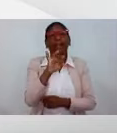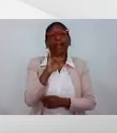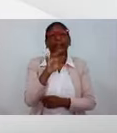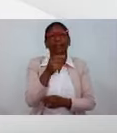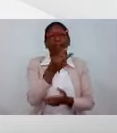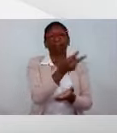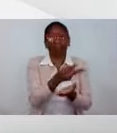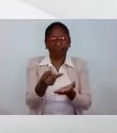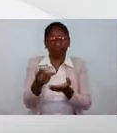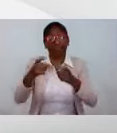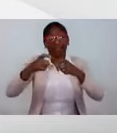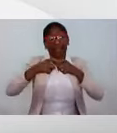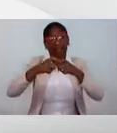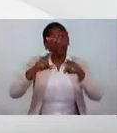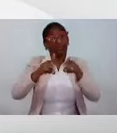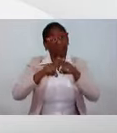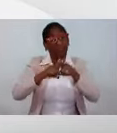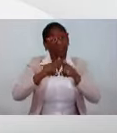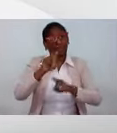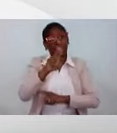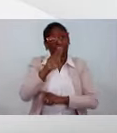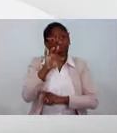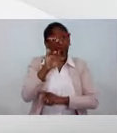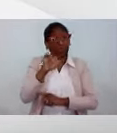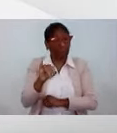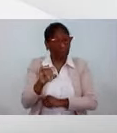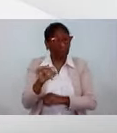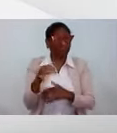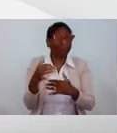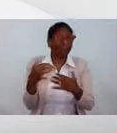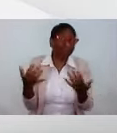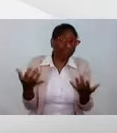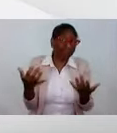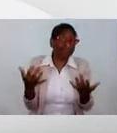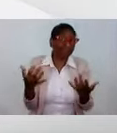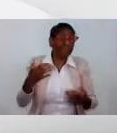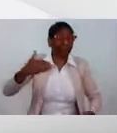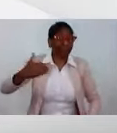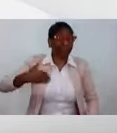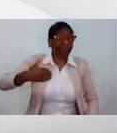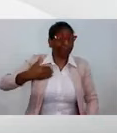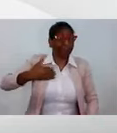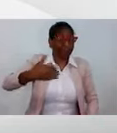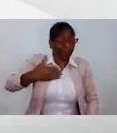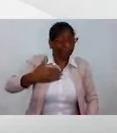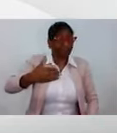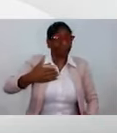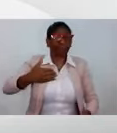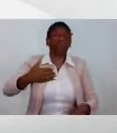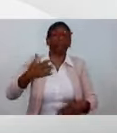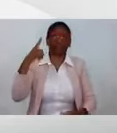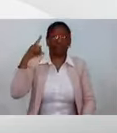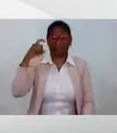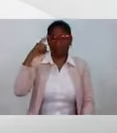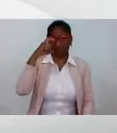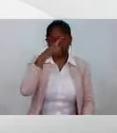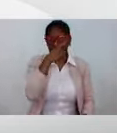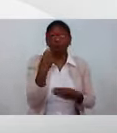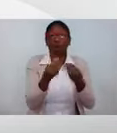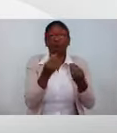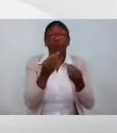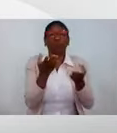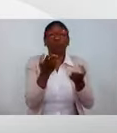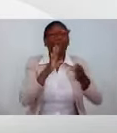leitos clínicos quanto nos leitos de UTI, o que prenuncia poder vir pela frente algum tipo de dificuldade em atendimento